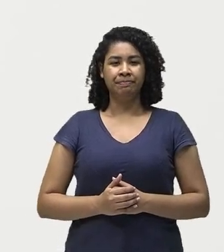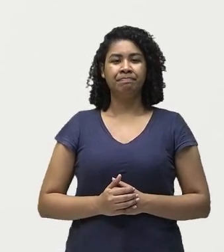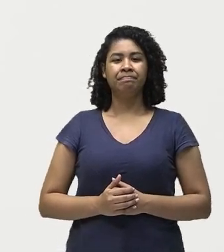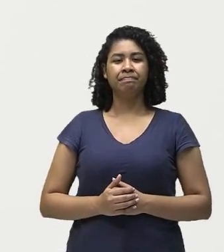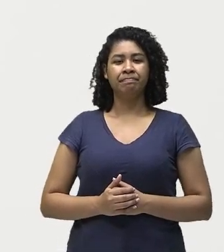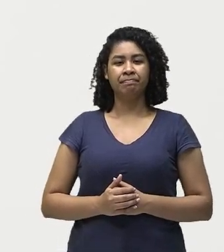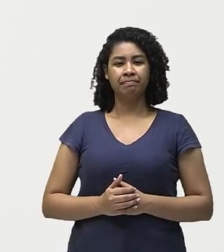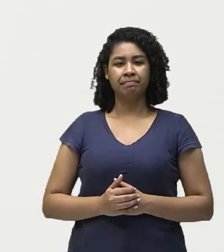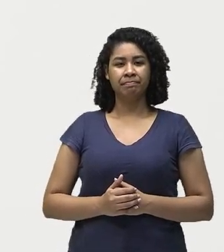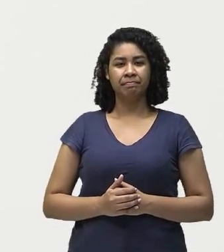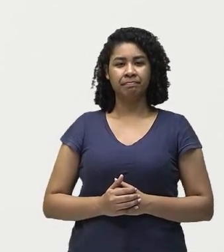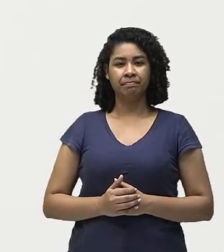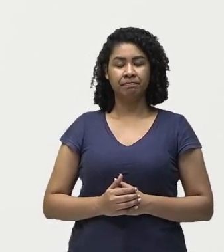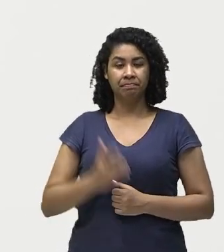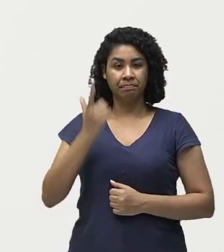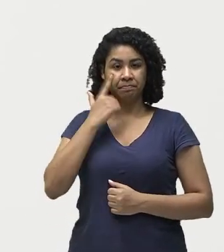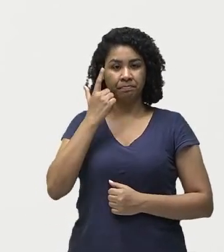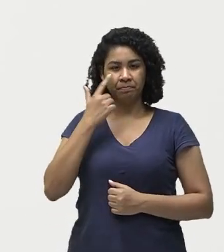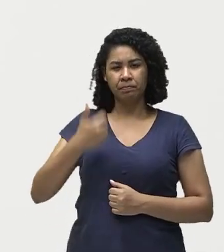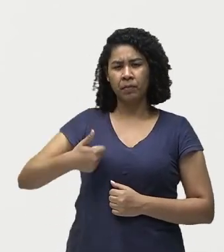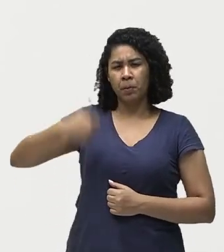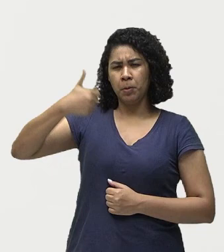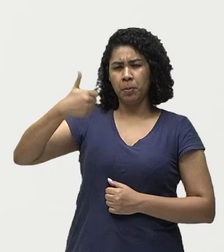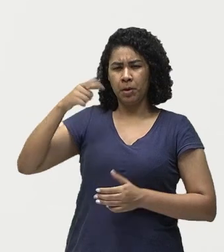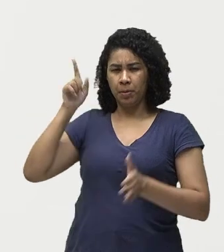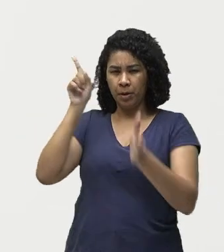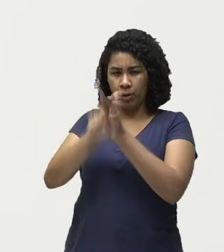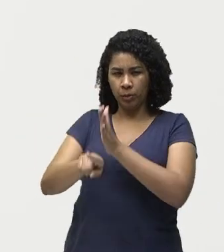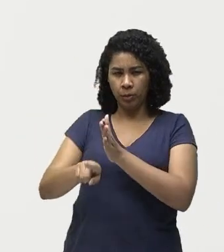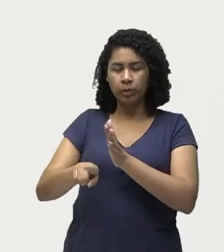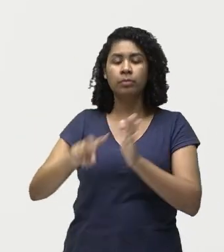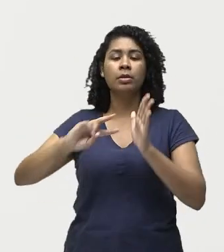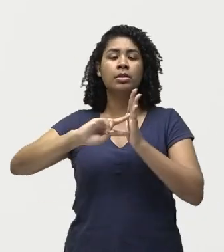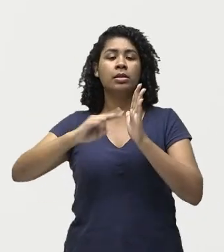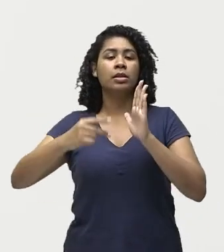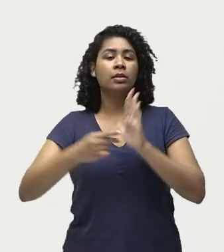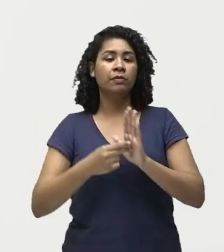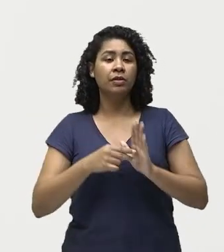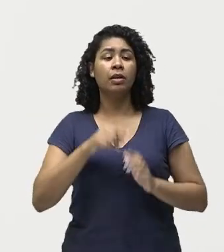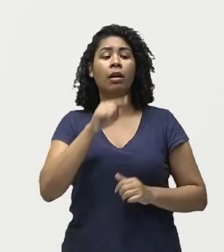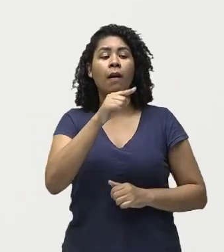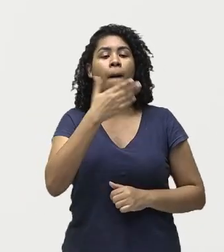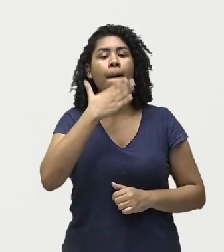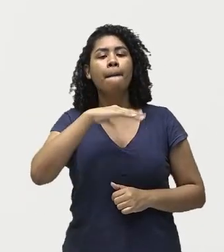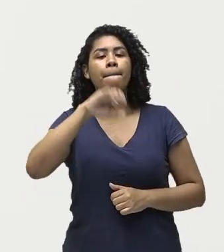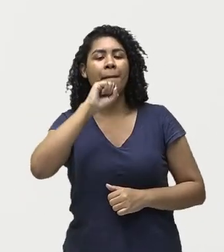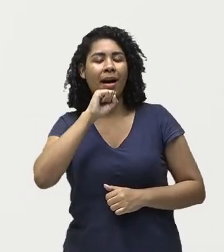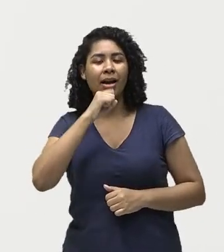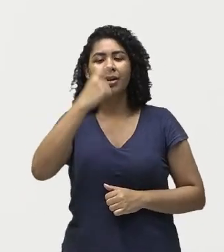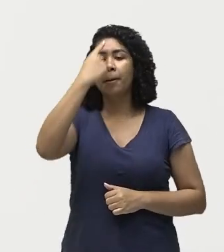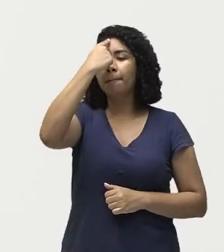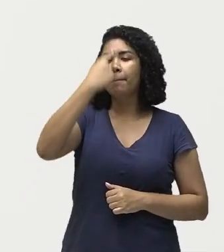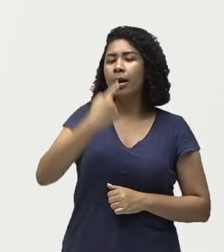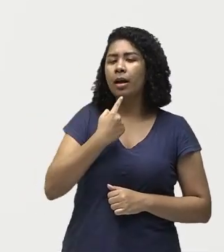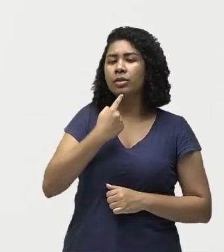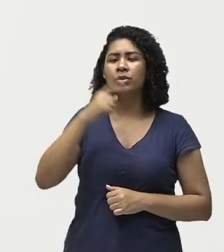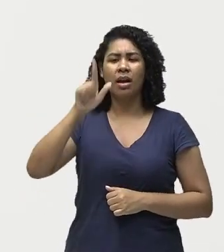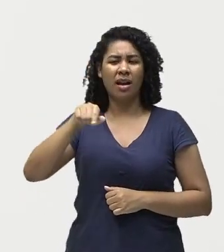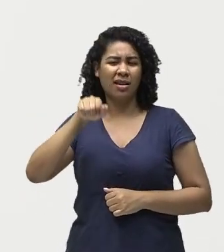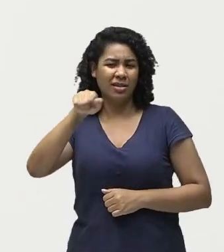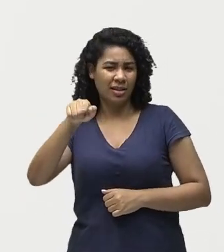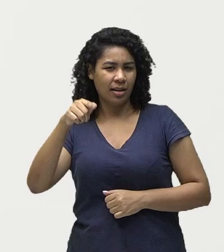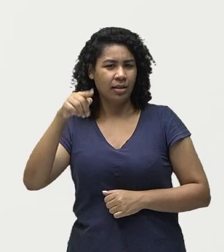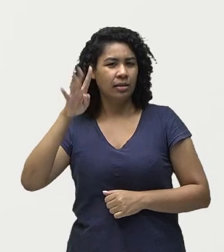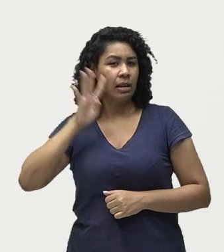primeira, what's your dad like, significa como ele é de personalidade, né? Tá perguntando se ele é legal, se ele é